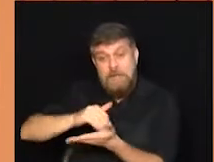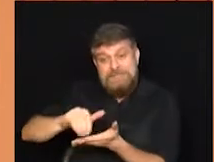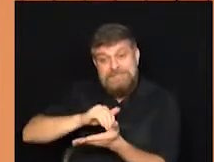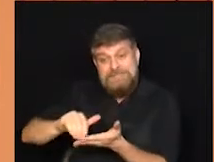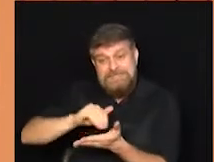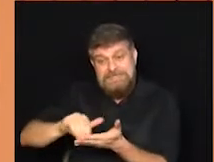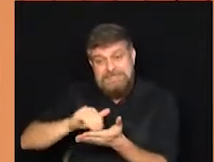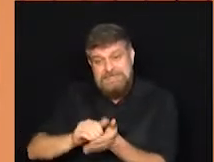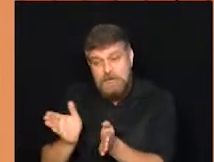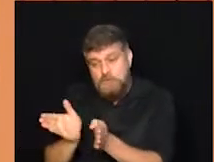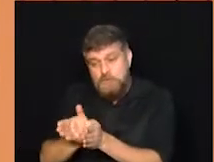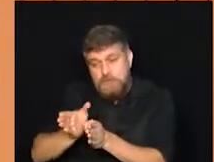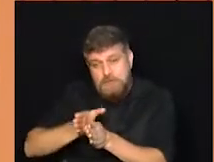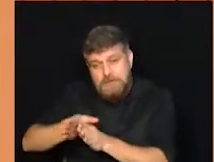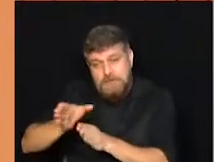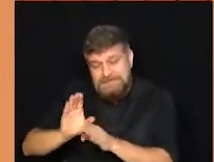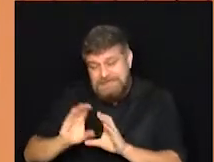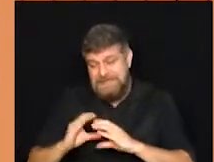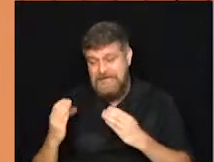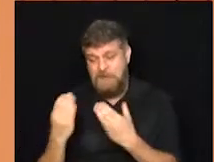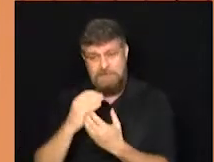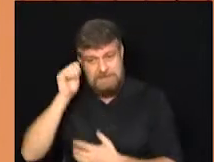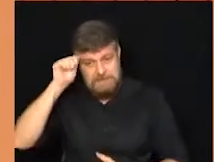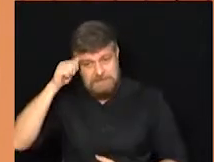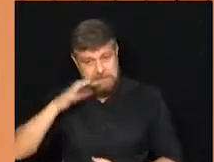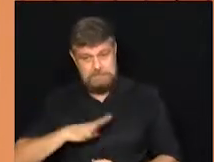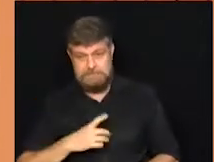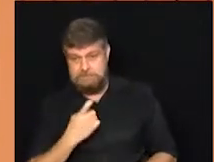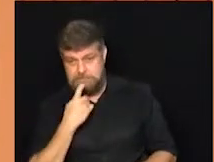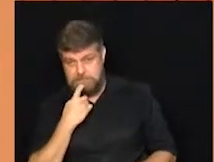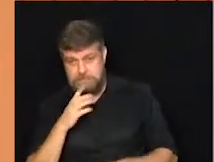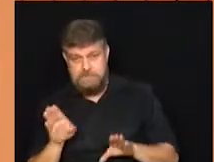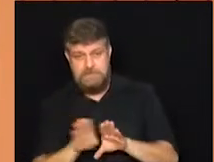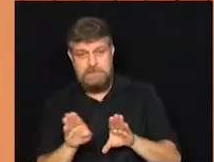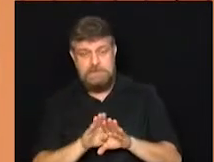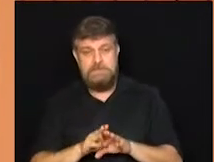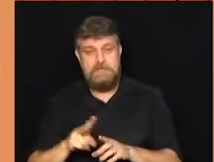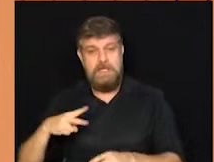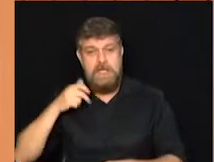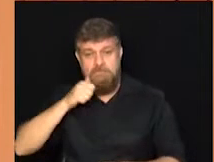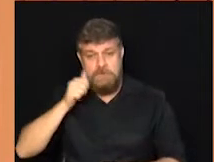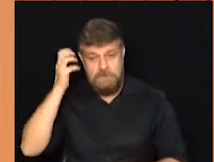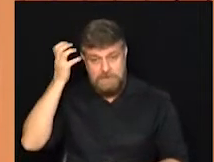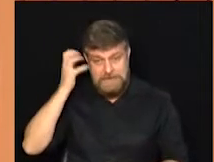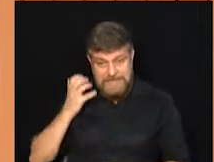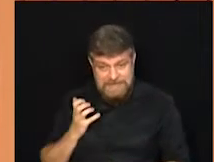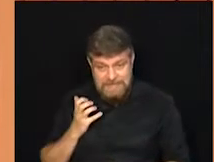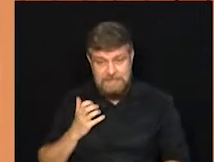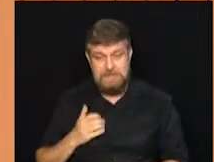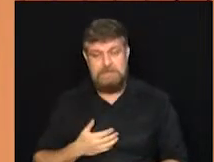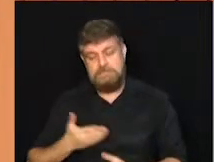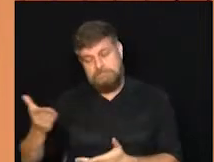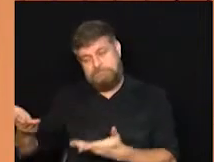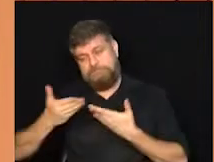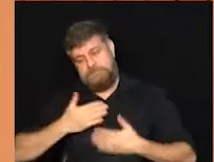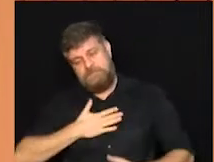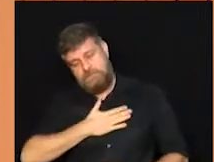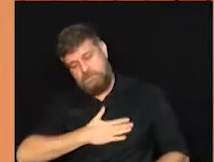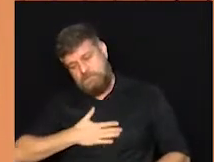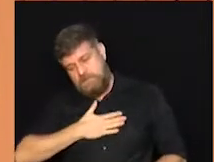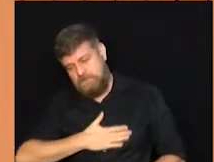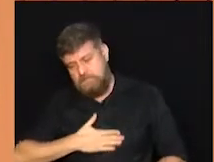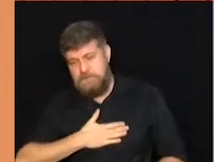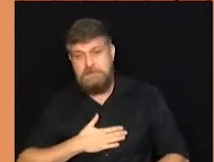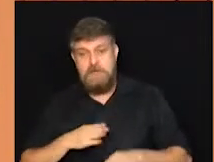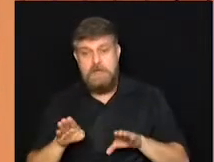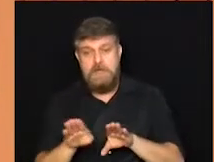do Conselho da Comunidade Negra aqui de Campinas. A vereadora Guida Calisto também está aqui conosco, seja muito bem-vinda. E eu